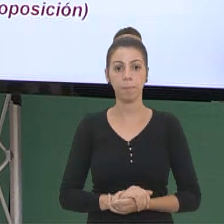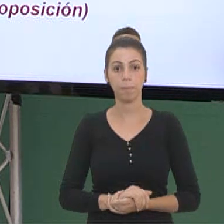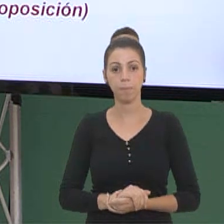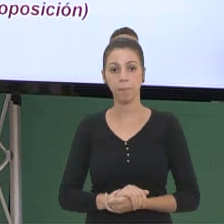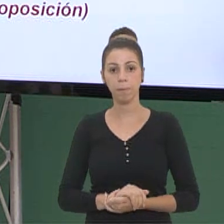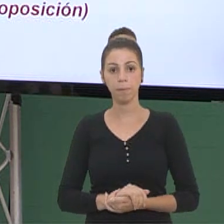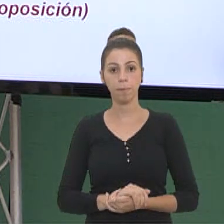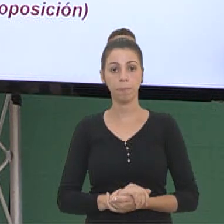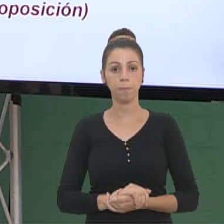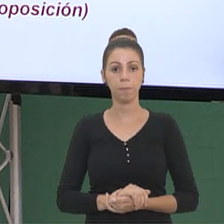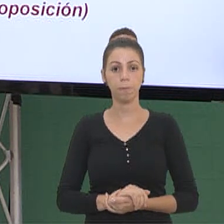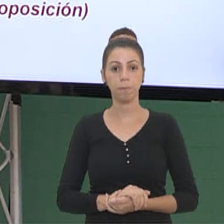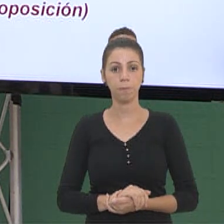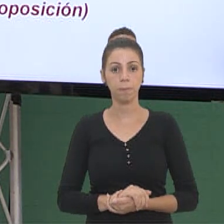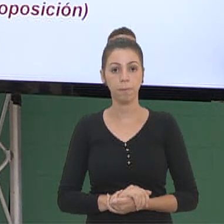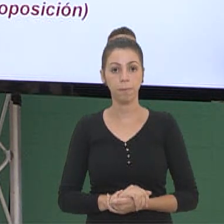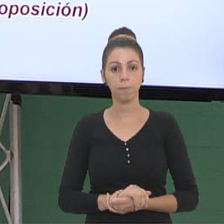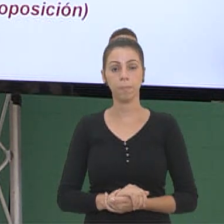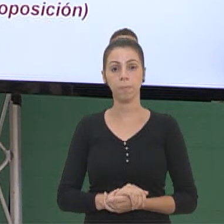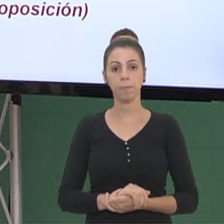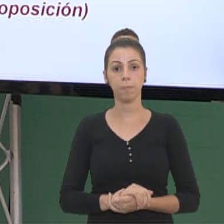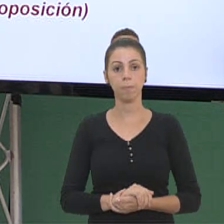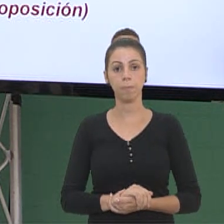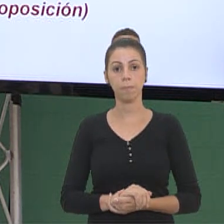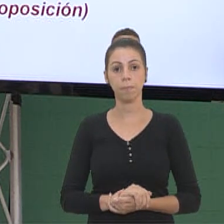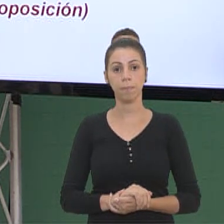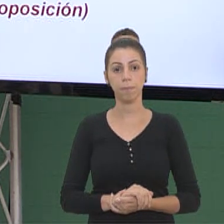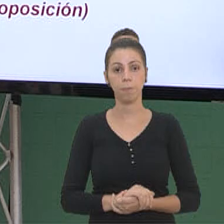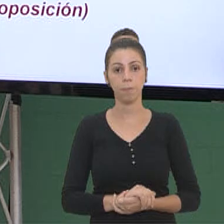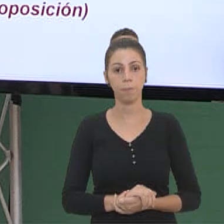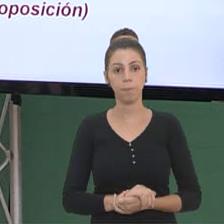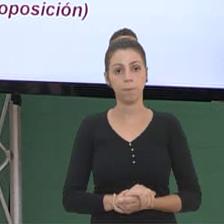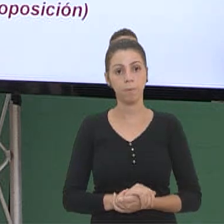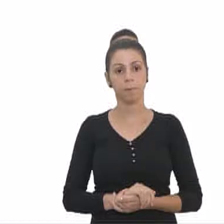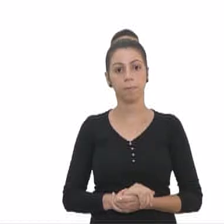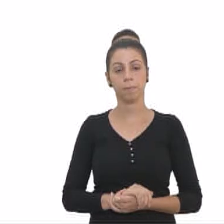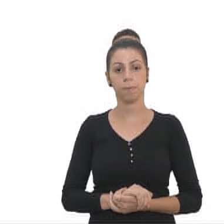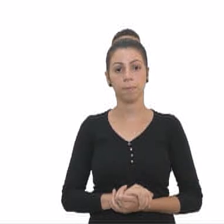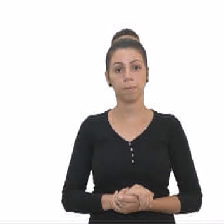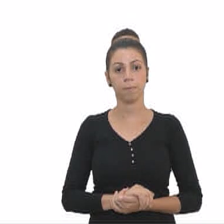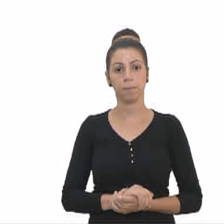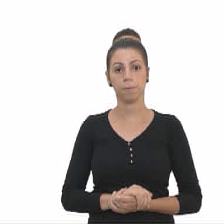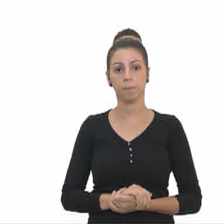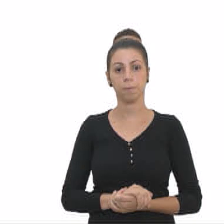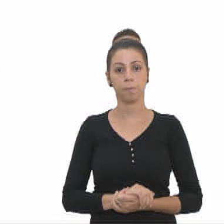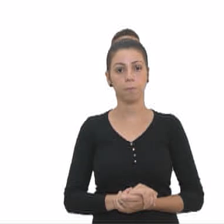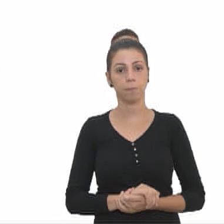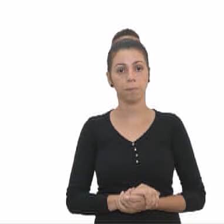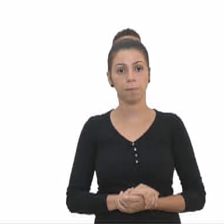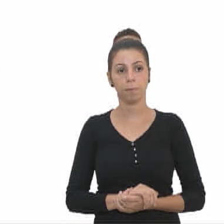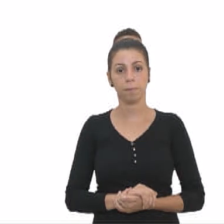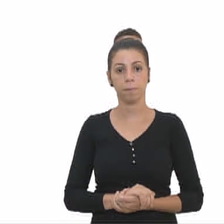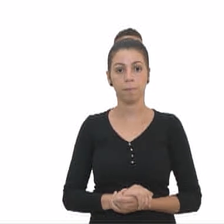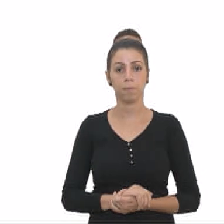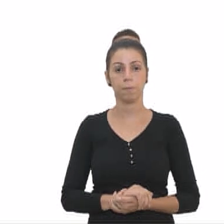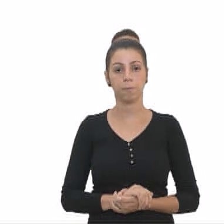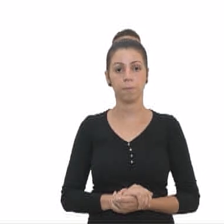luchar, callar-se, decir, caer-se, levantar-se, llorar,